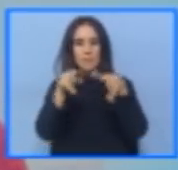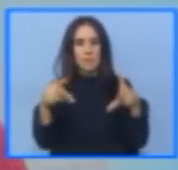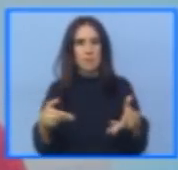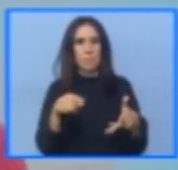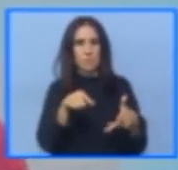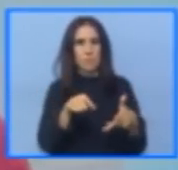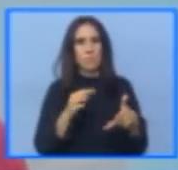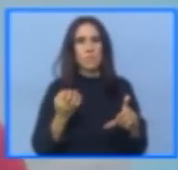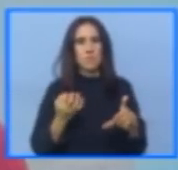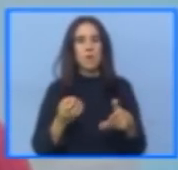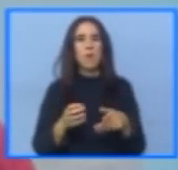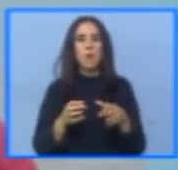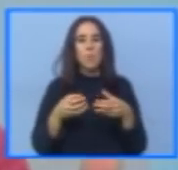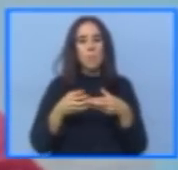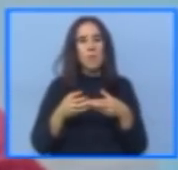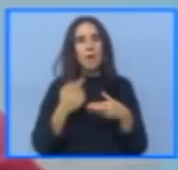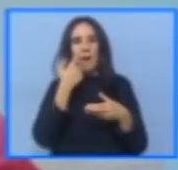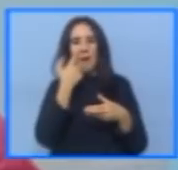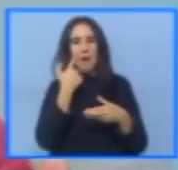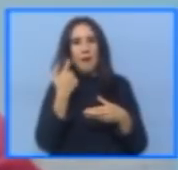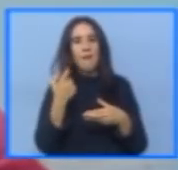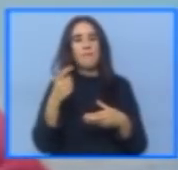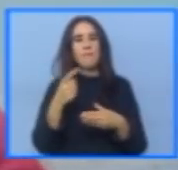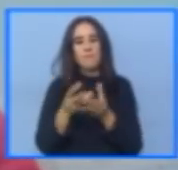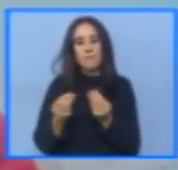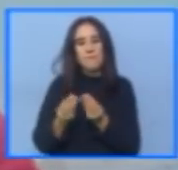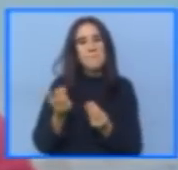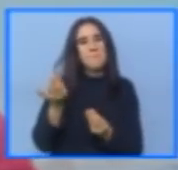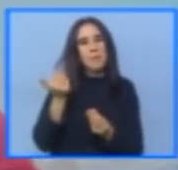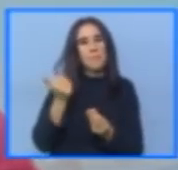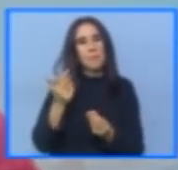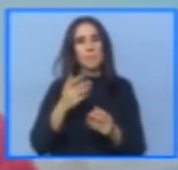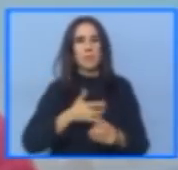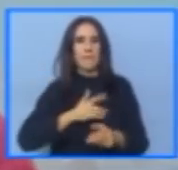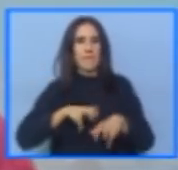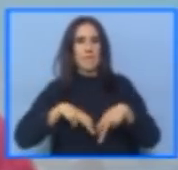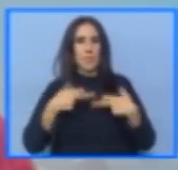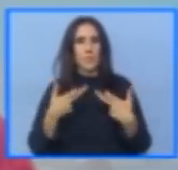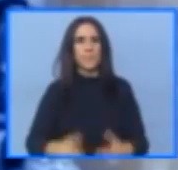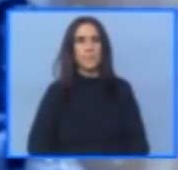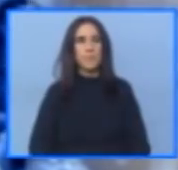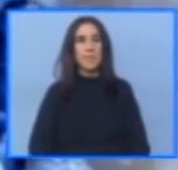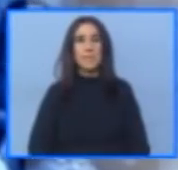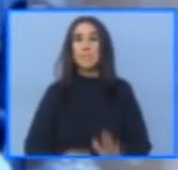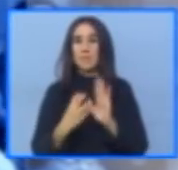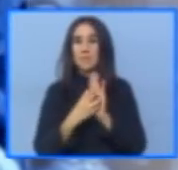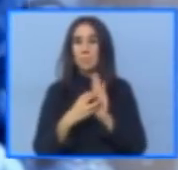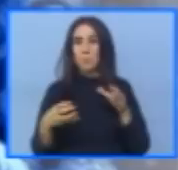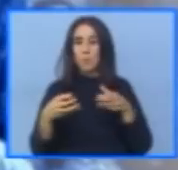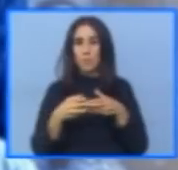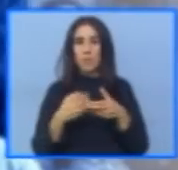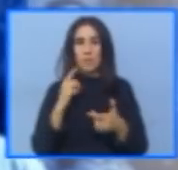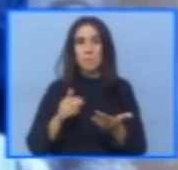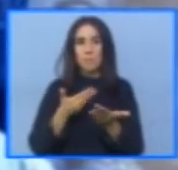como comunidades porventura pobres de meios, mas ricas no amor. E esse símbolo também é proposto à comunidade? Que é Sim,